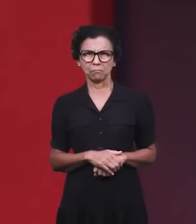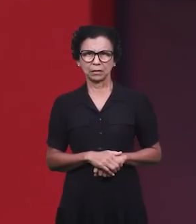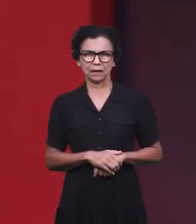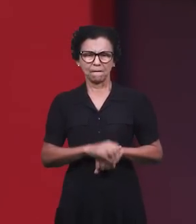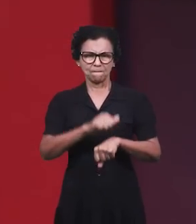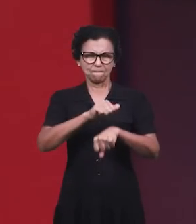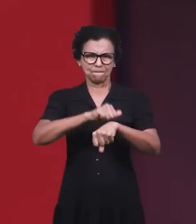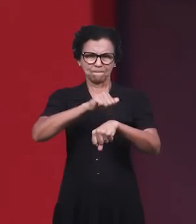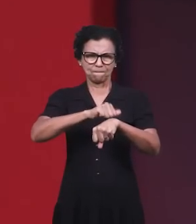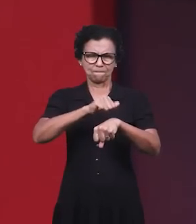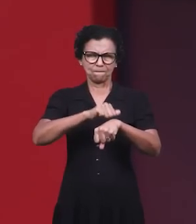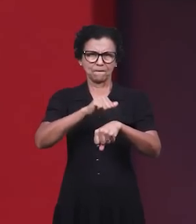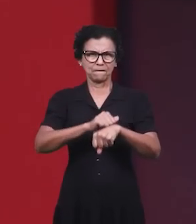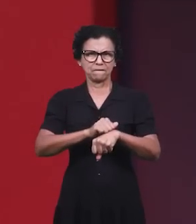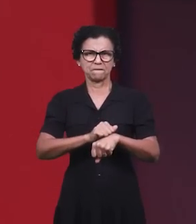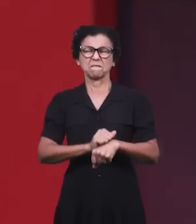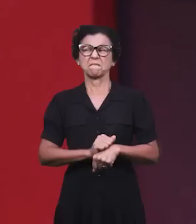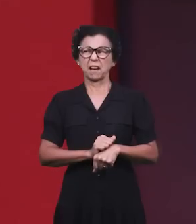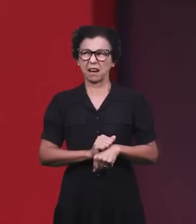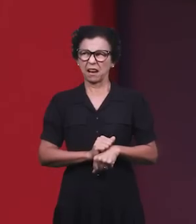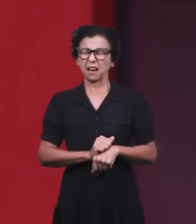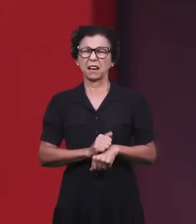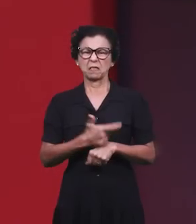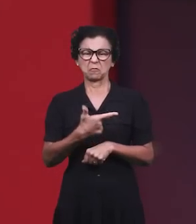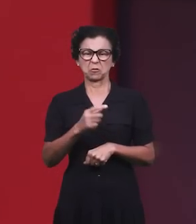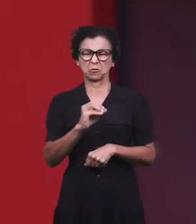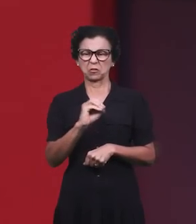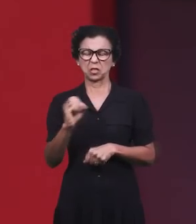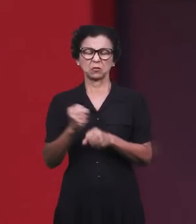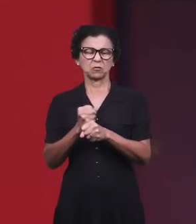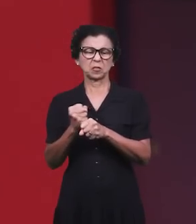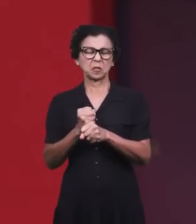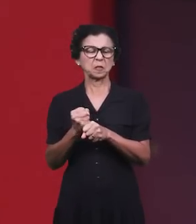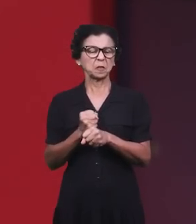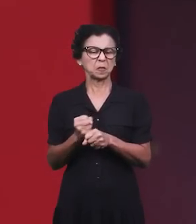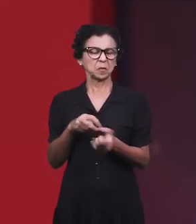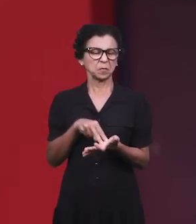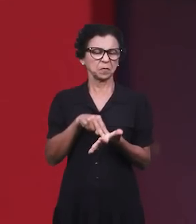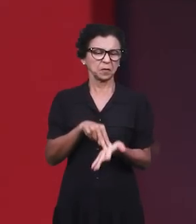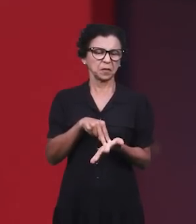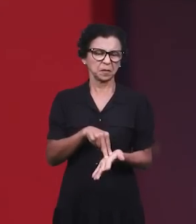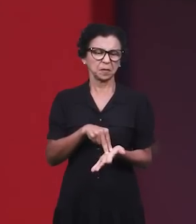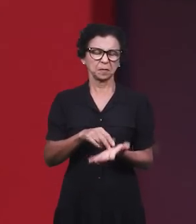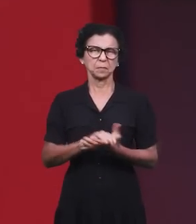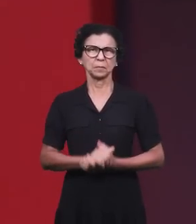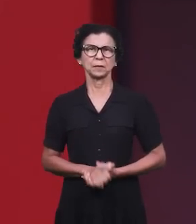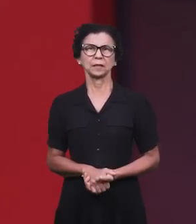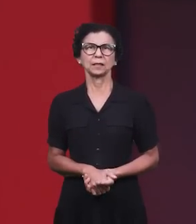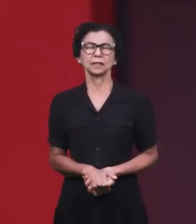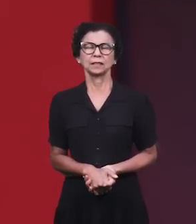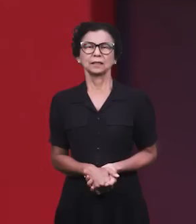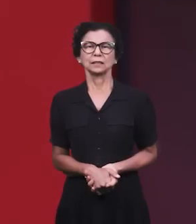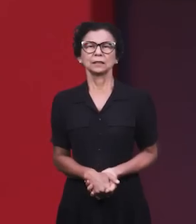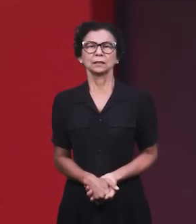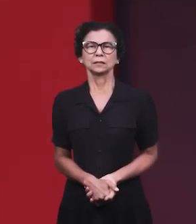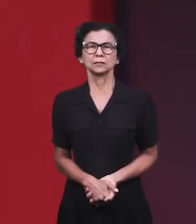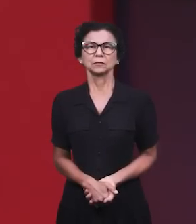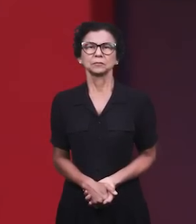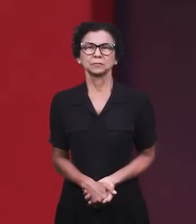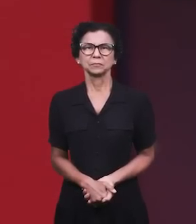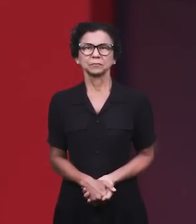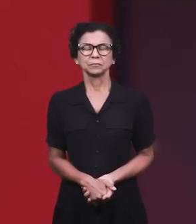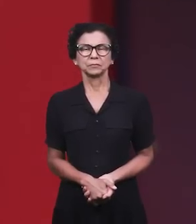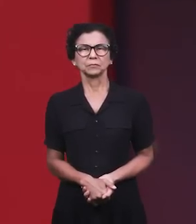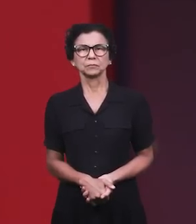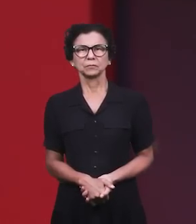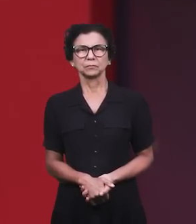aí 200 anos, né? Mas a gente viu com a evolução da ciência que isso não é verdade. Então, hoje, pela norma brasileira